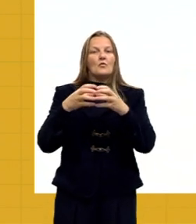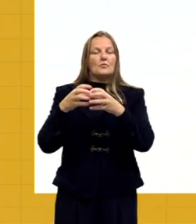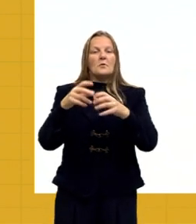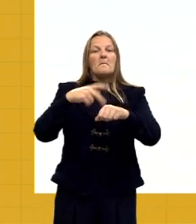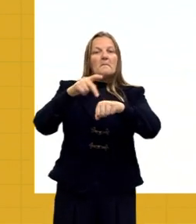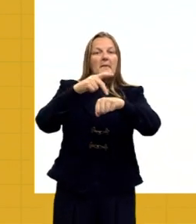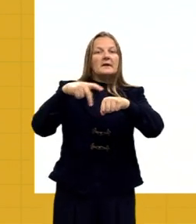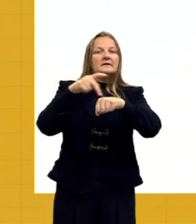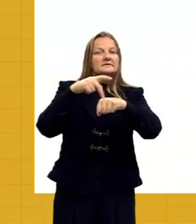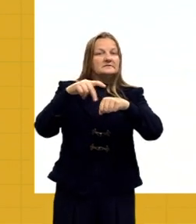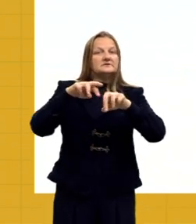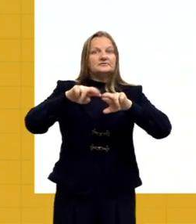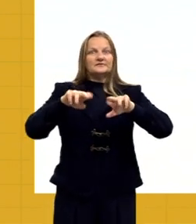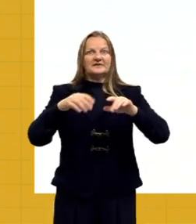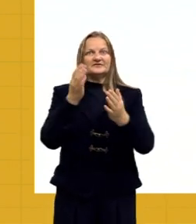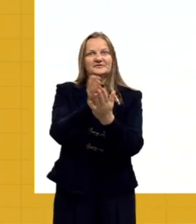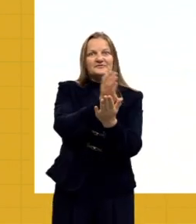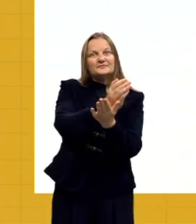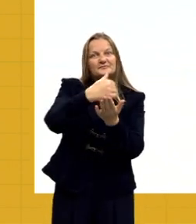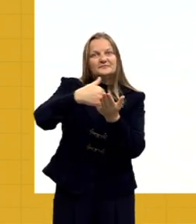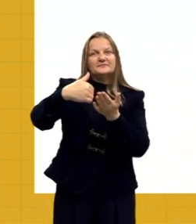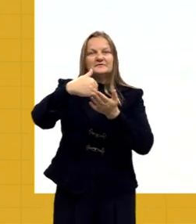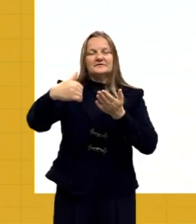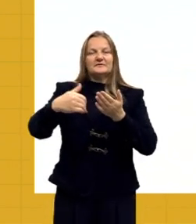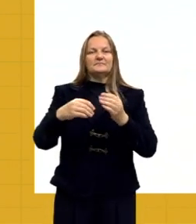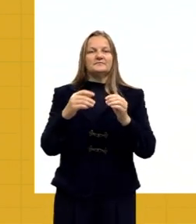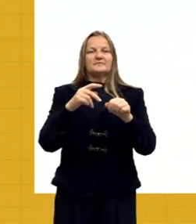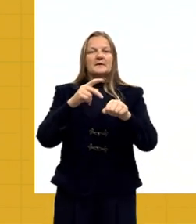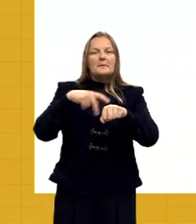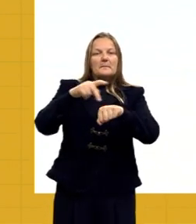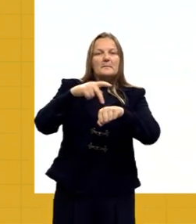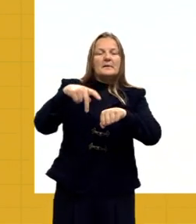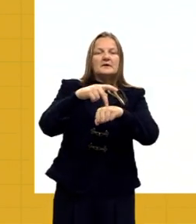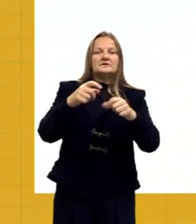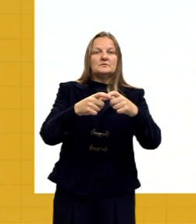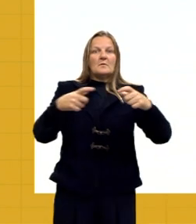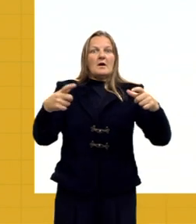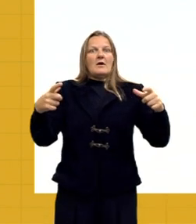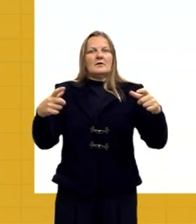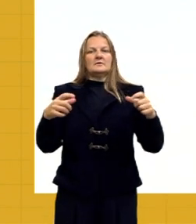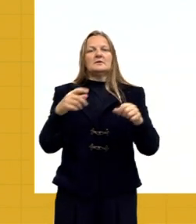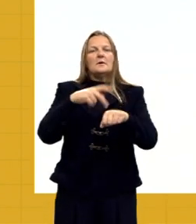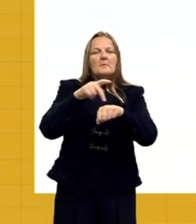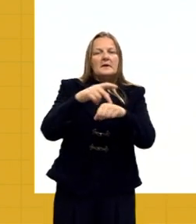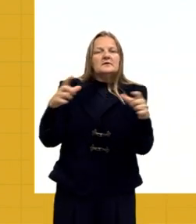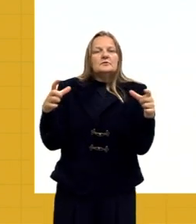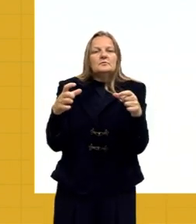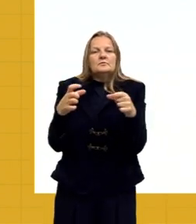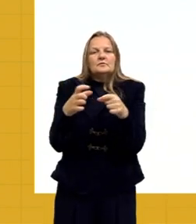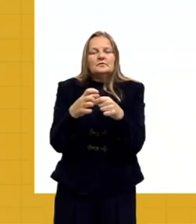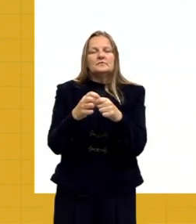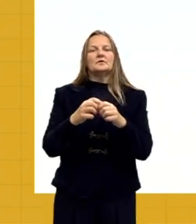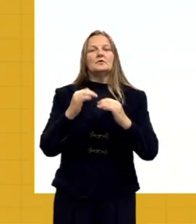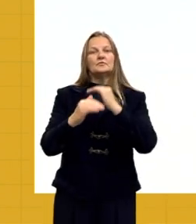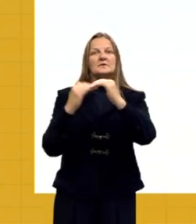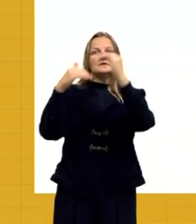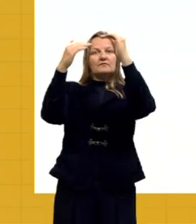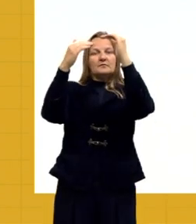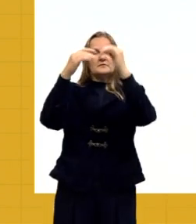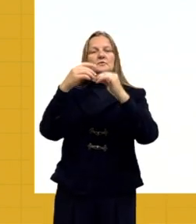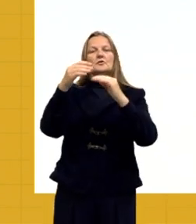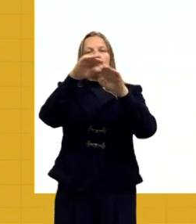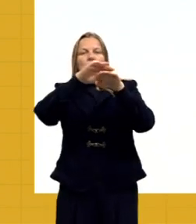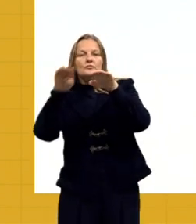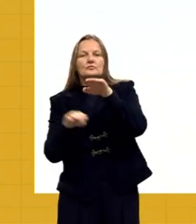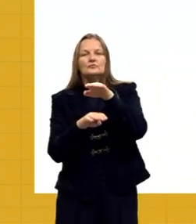entre os países é são grandes e os países que são pequenos né os países desenvolvidos e os países